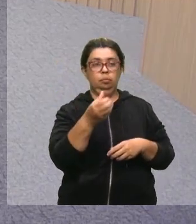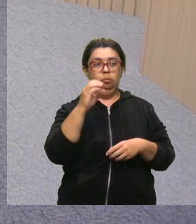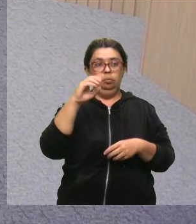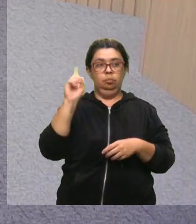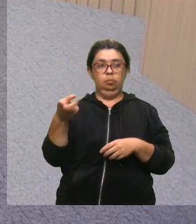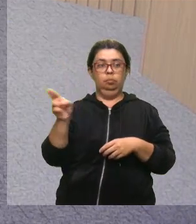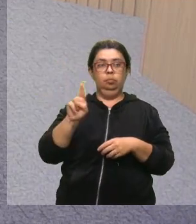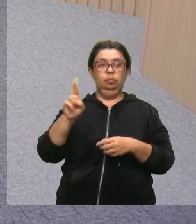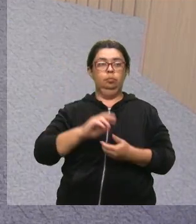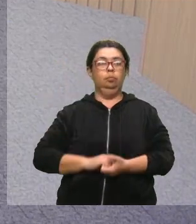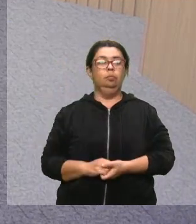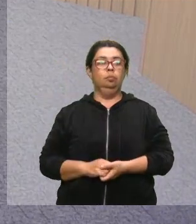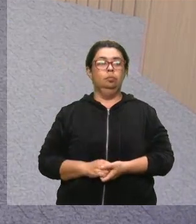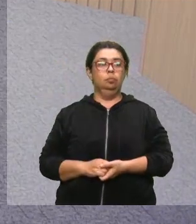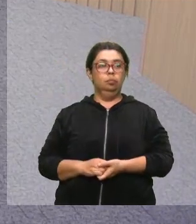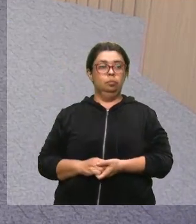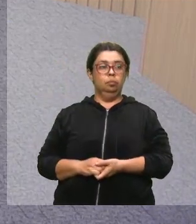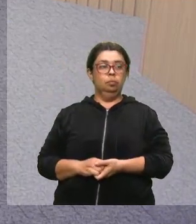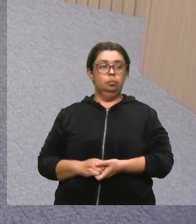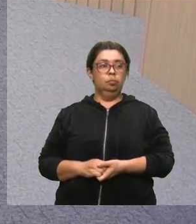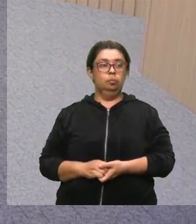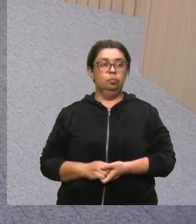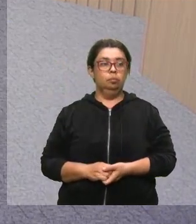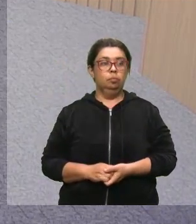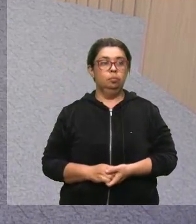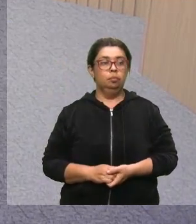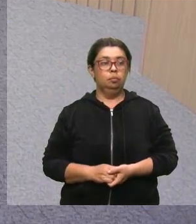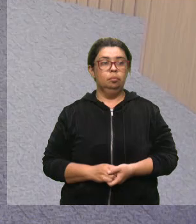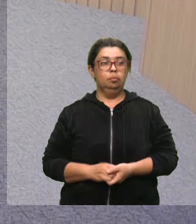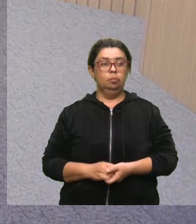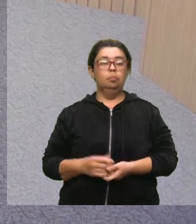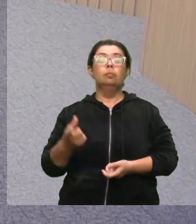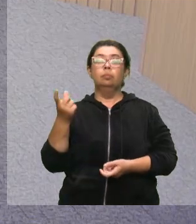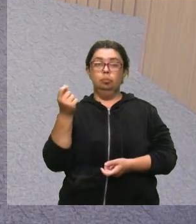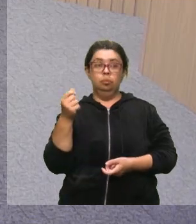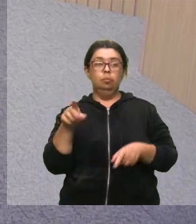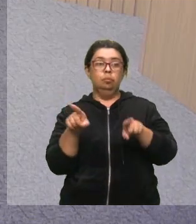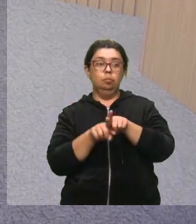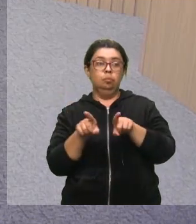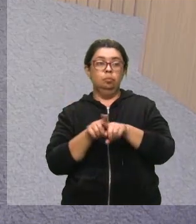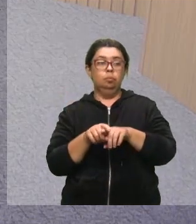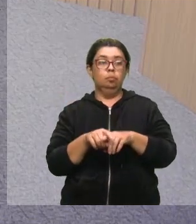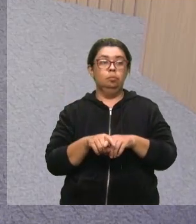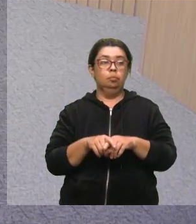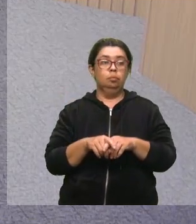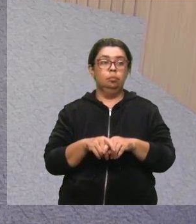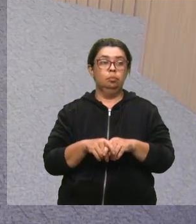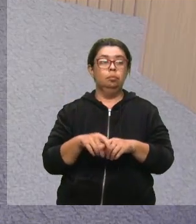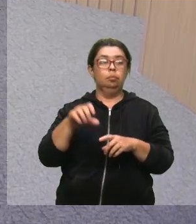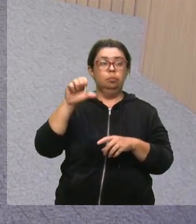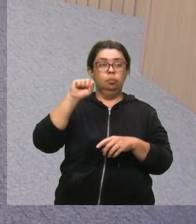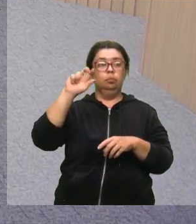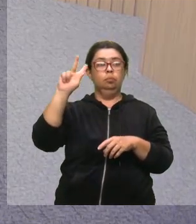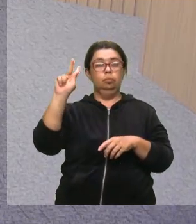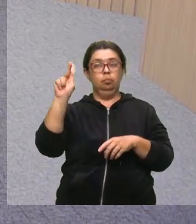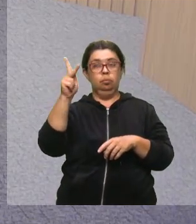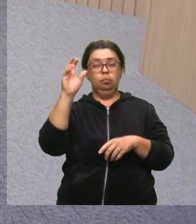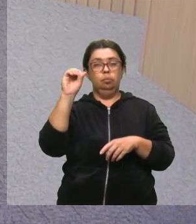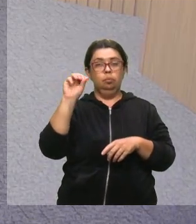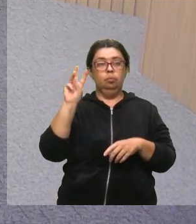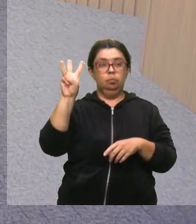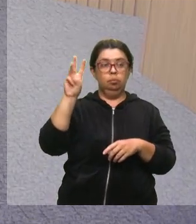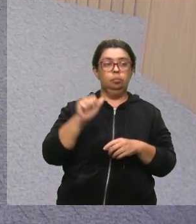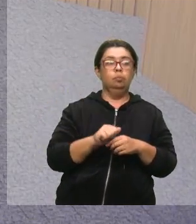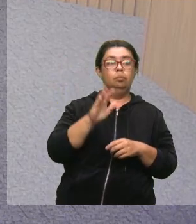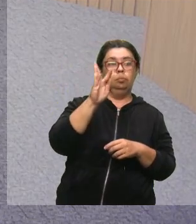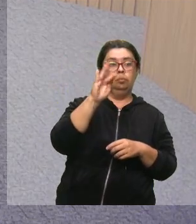R$3.260.200. Segundo conversei aqui com o Felipe, sai dessa verba também os custos dos shows da FICAR. Então, essa conversa